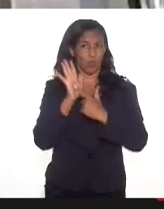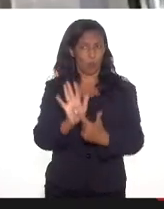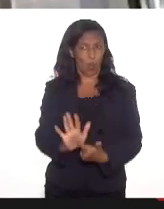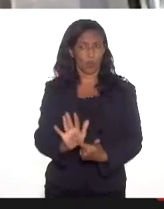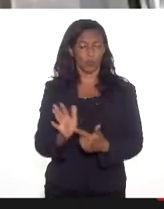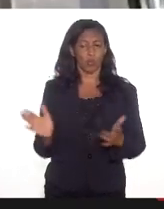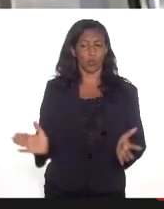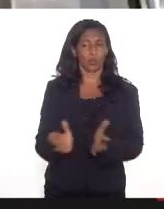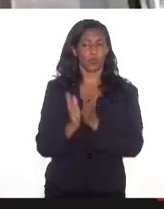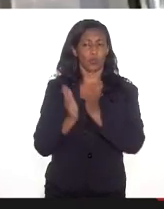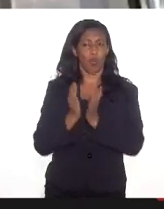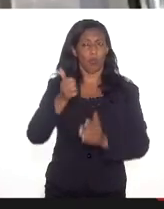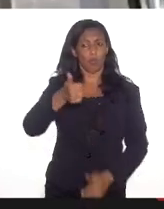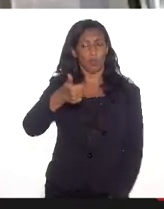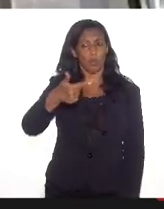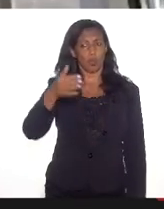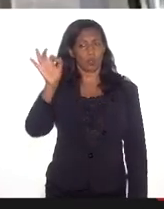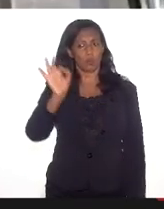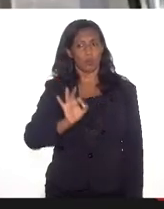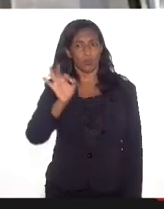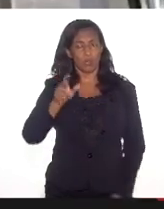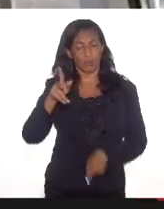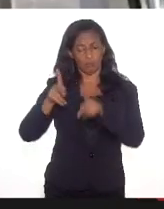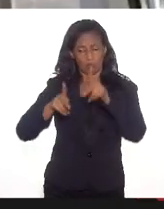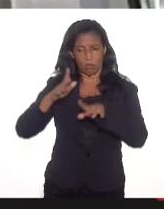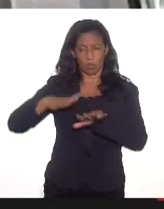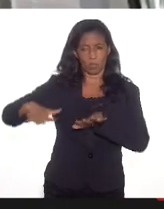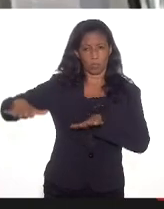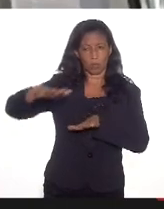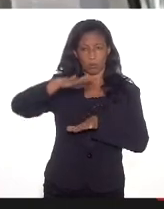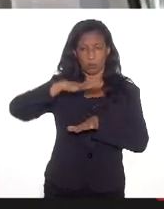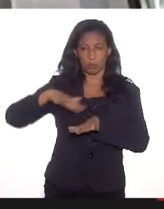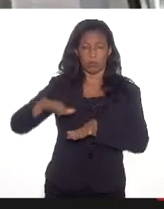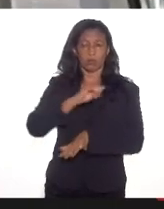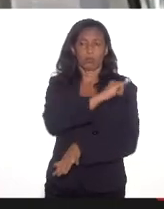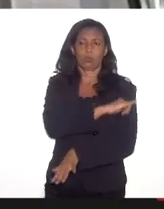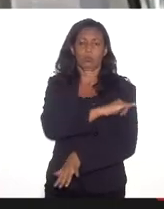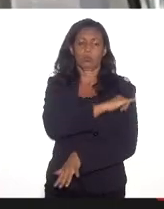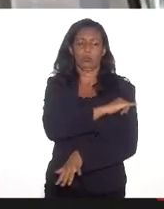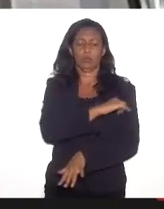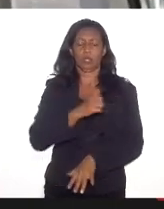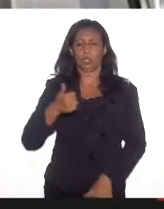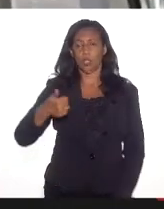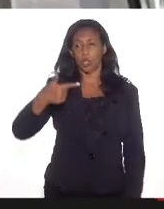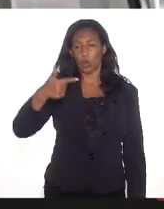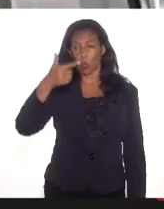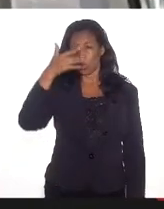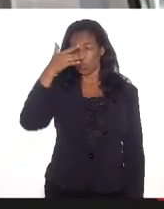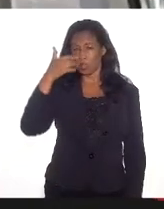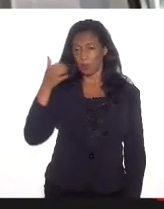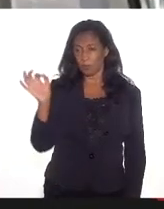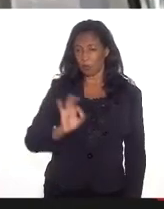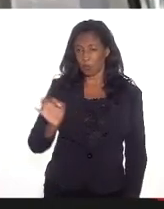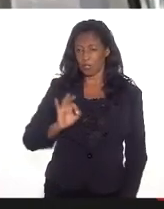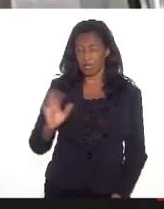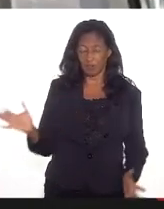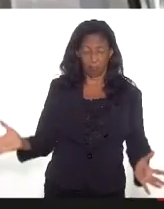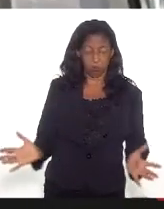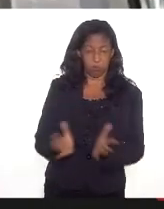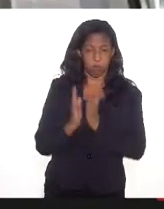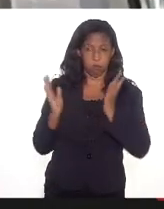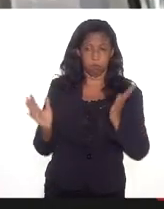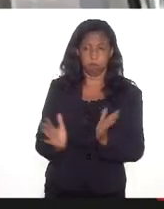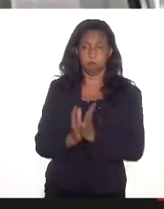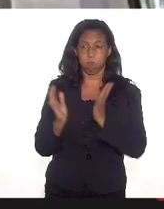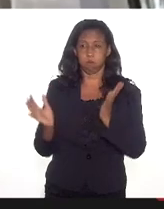12% da população e 2,5% dessa população vivem nessa extrema pobreza então o estado